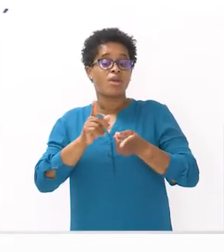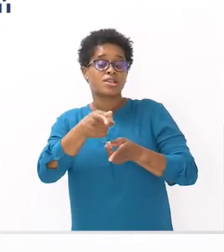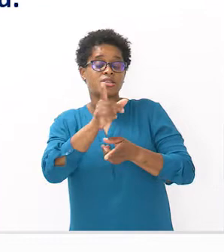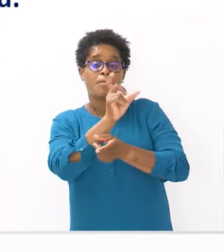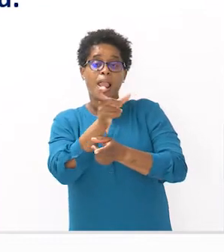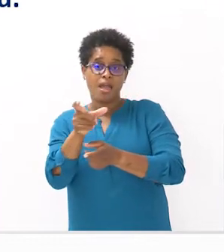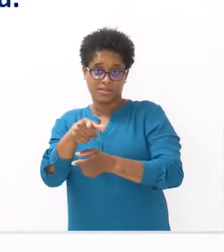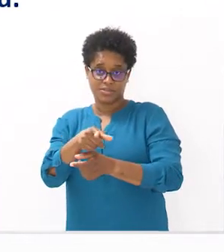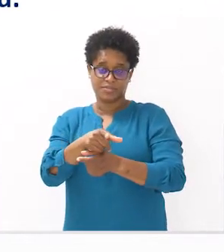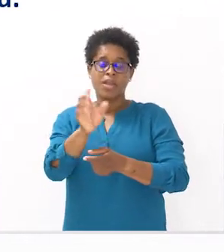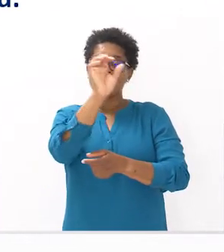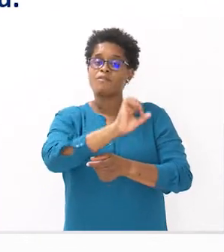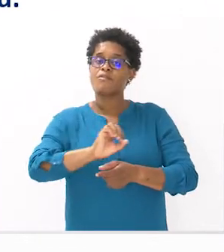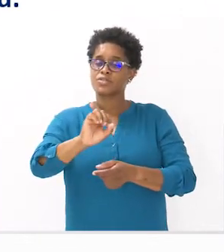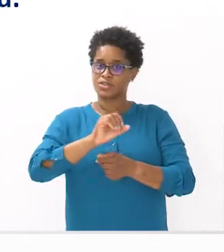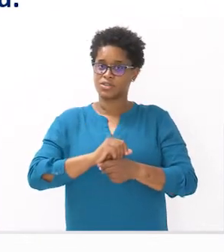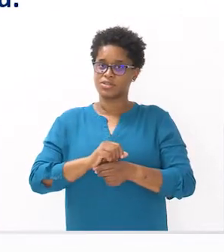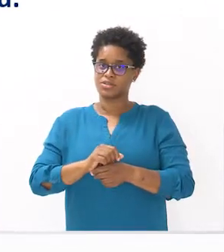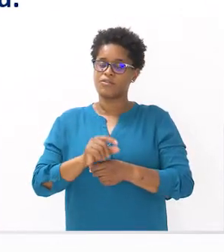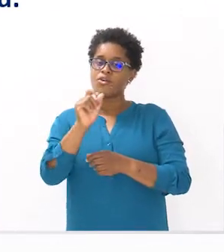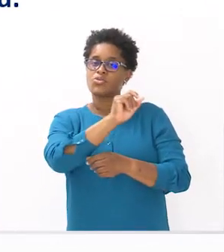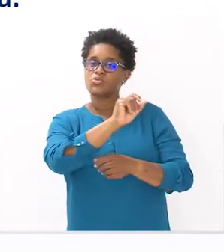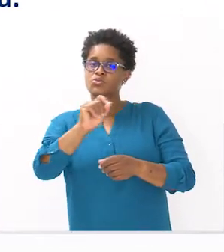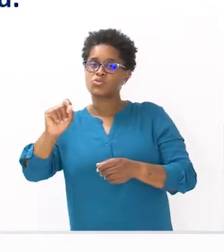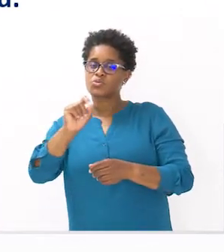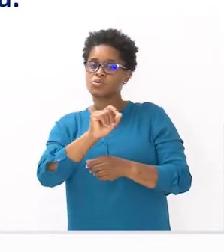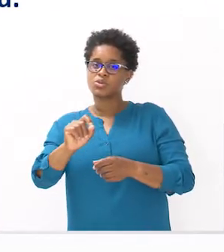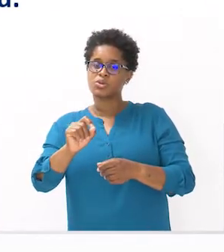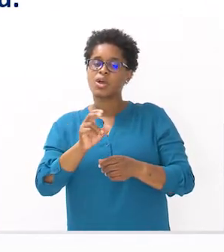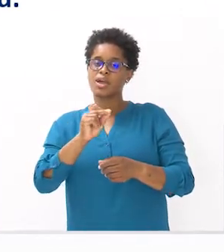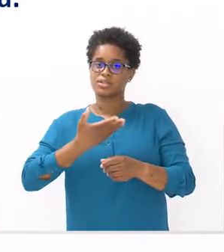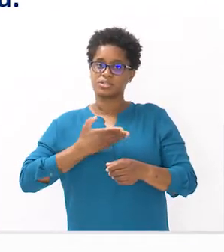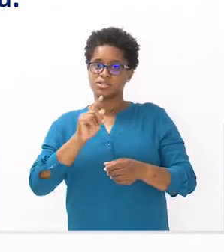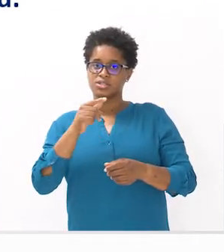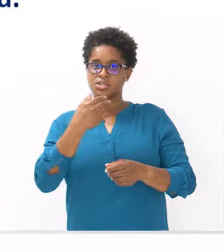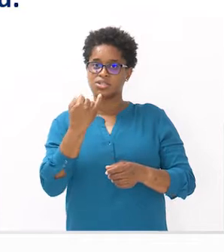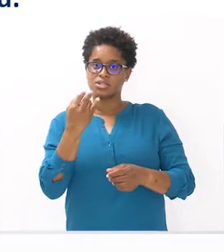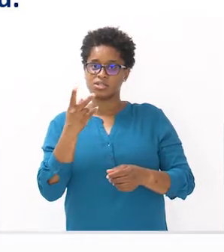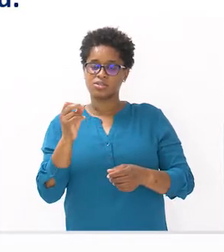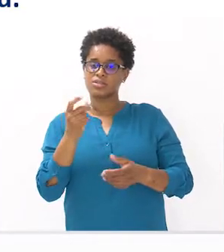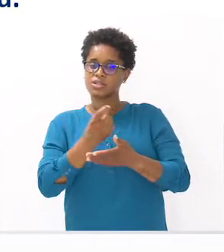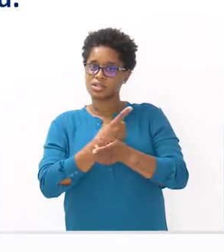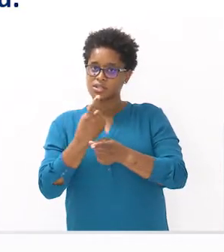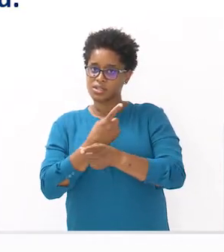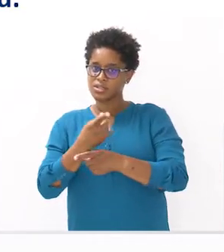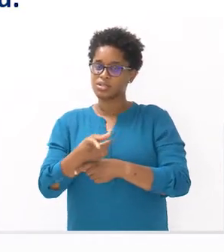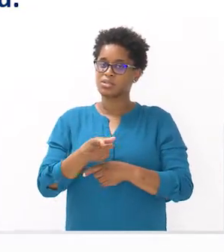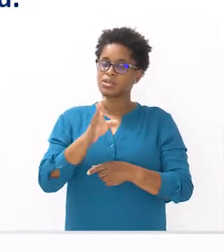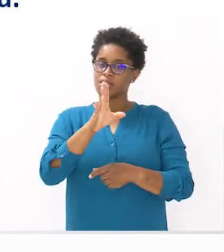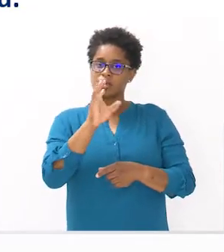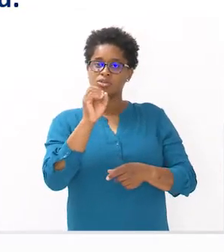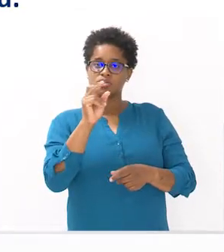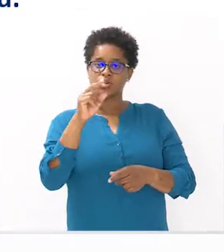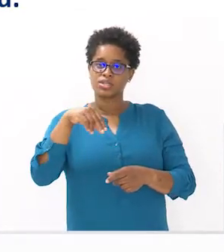palavras, vocês vão sublinhar os adjetivos que caracterizam as